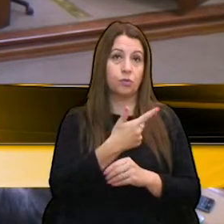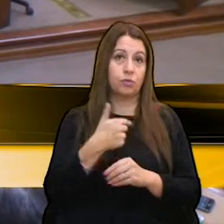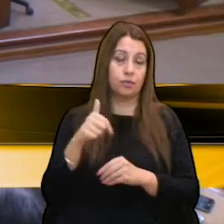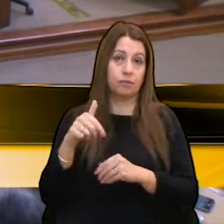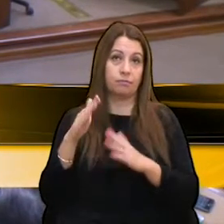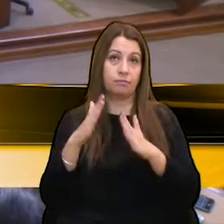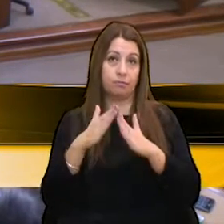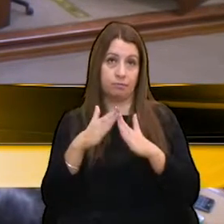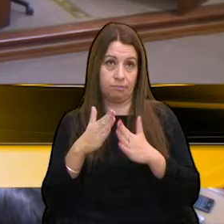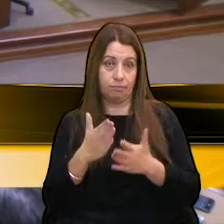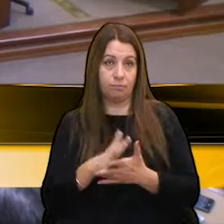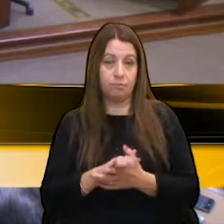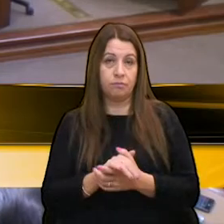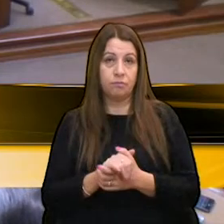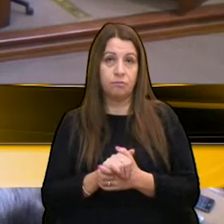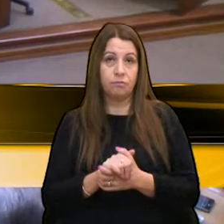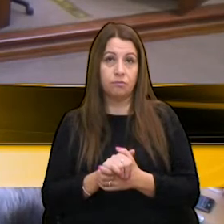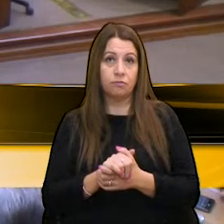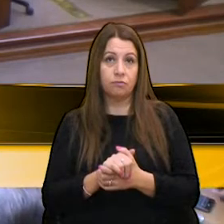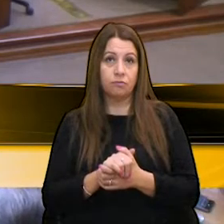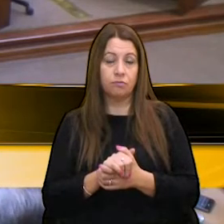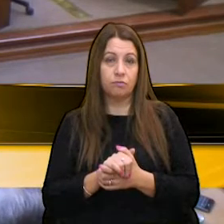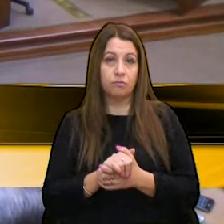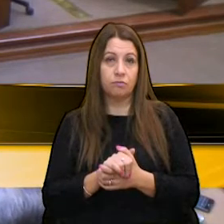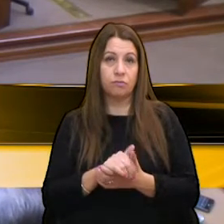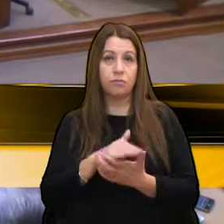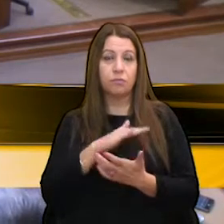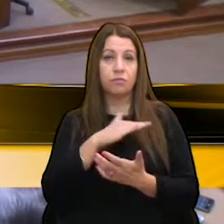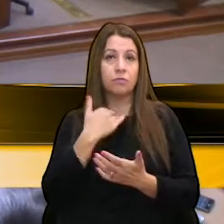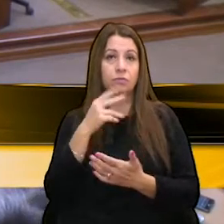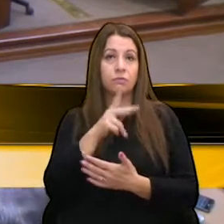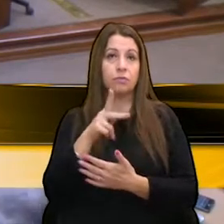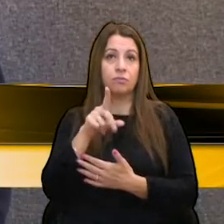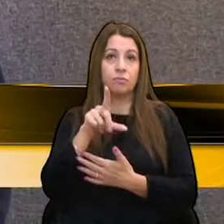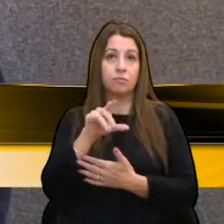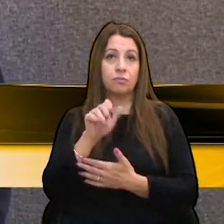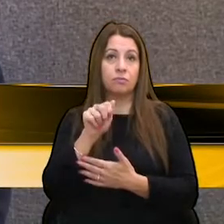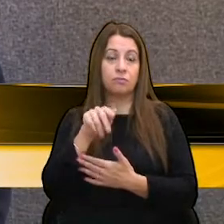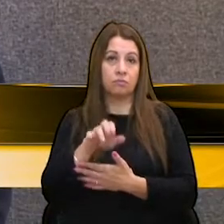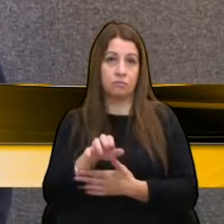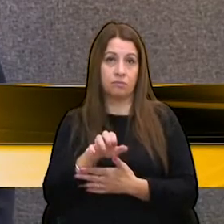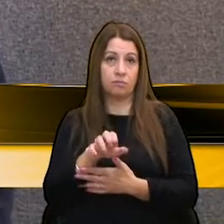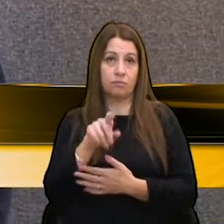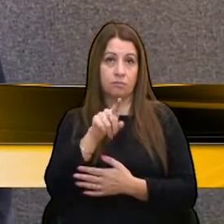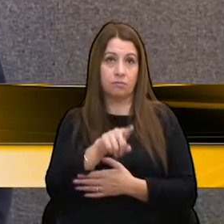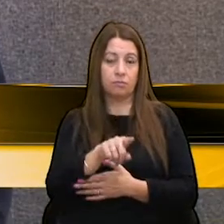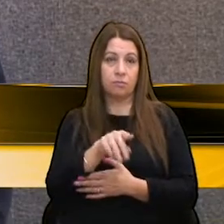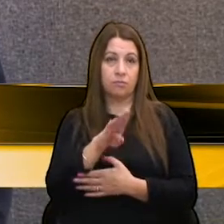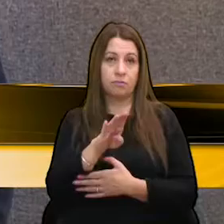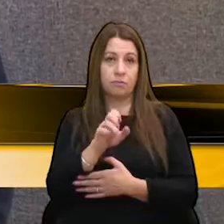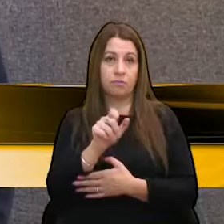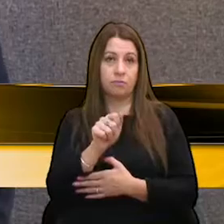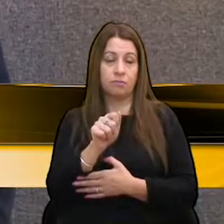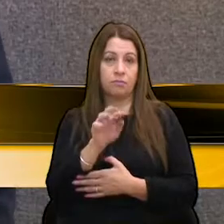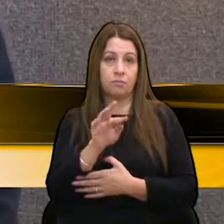casa, o passamento da professora Liane Beatriz Moreto